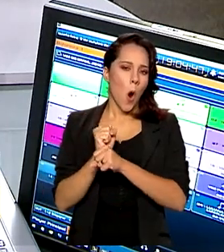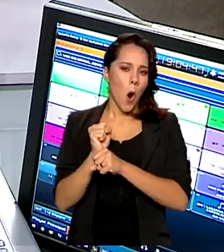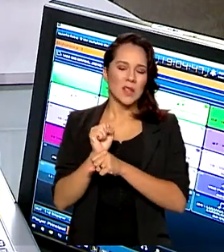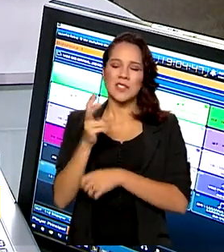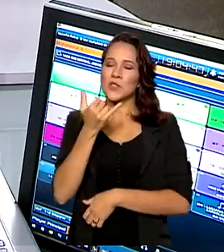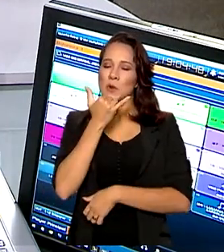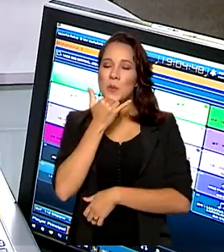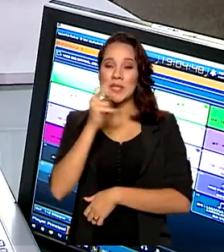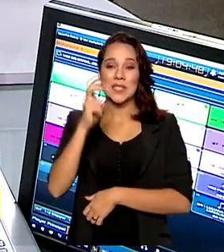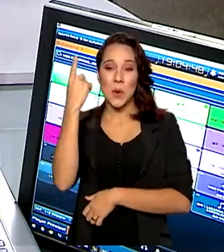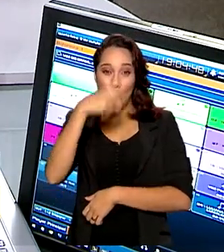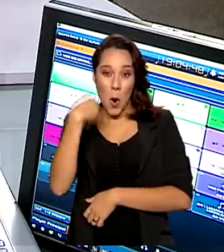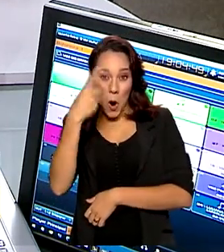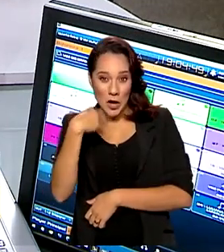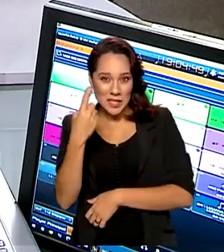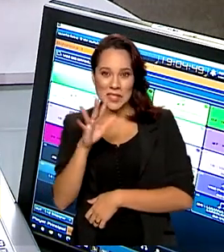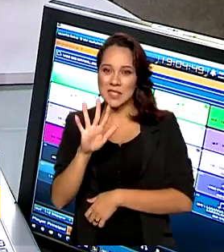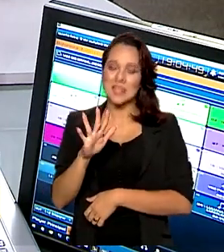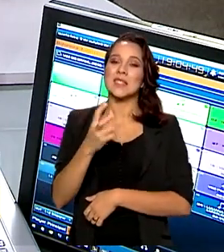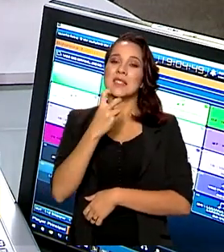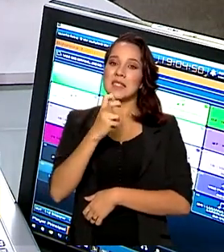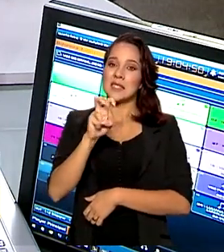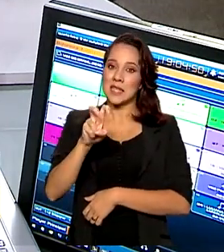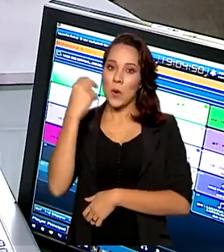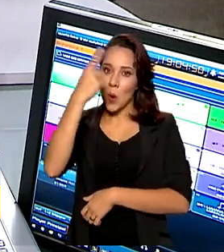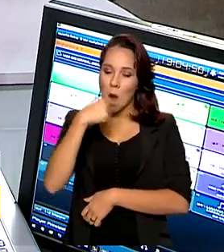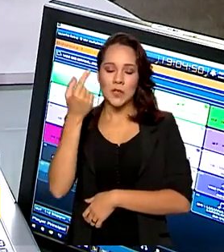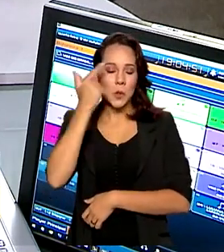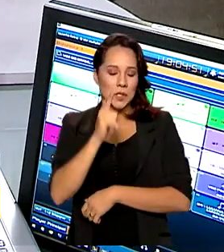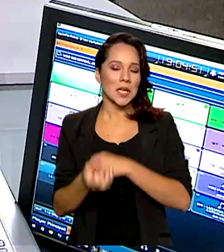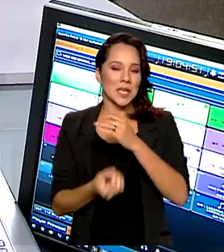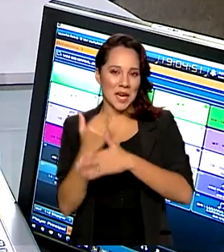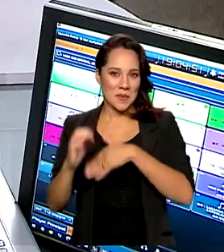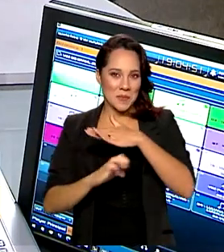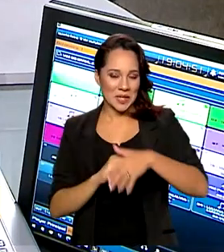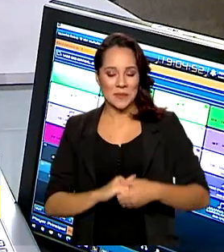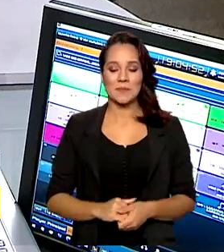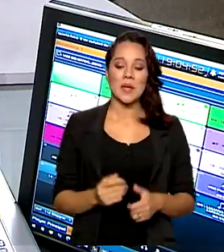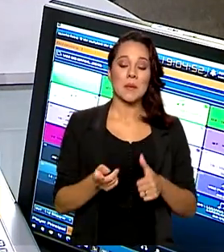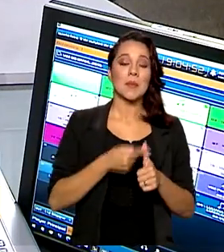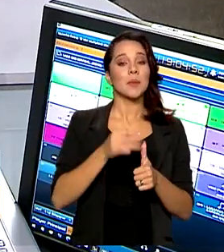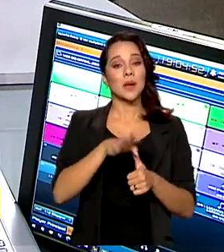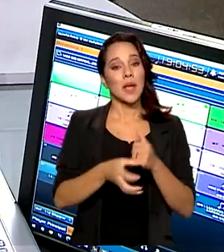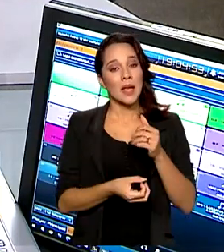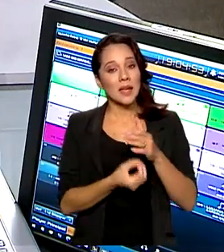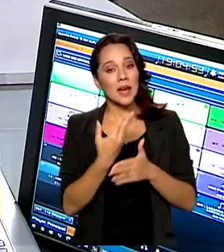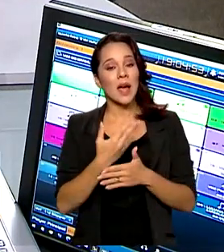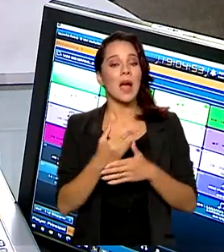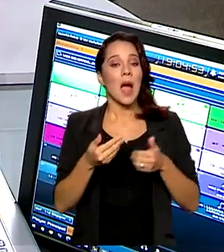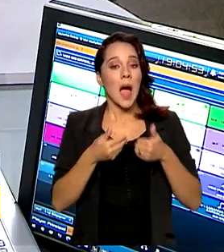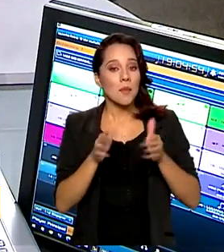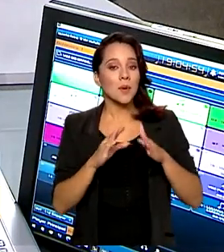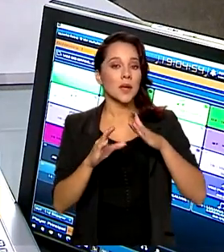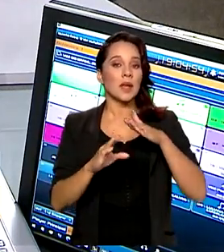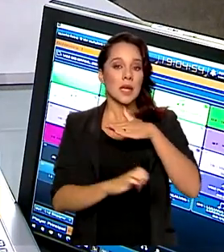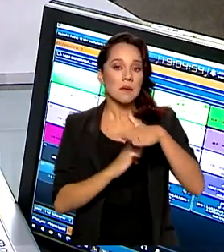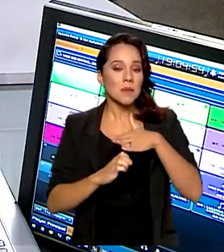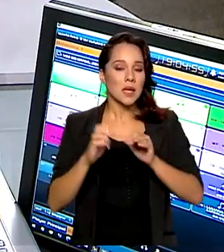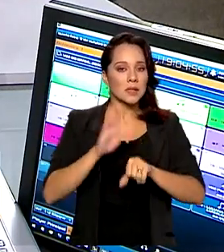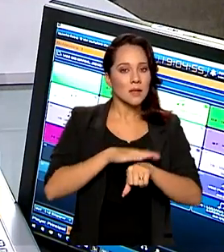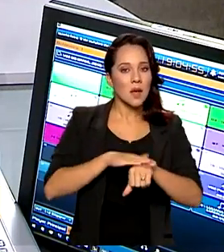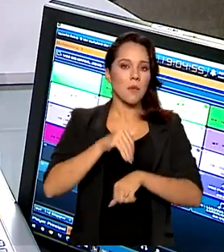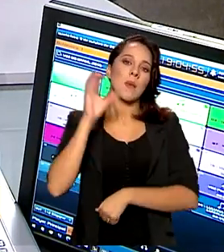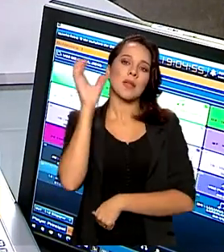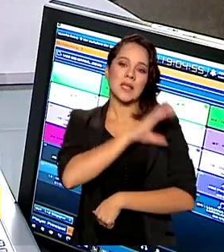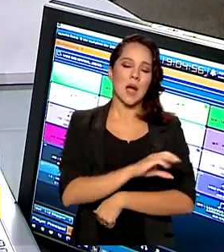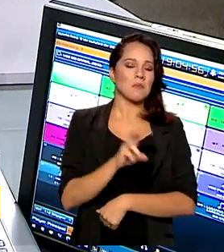em 3, Aracaju em 5. Esse é o primeiro gargalo, né? Acho que é o gargalo da criação de empresas, do tempo de criação, que hoje está